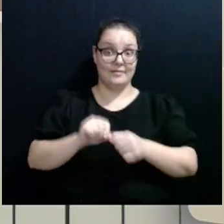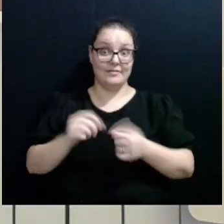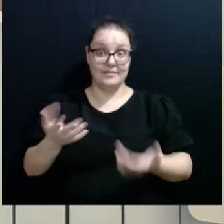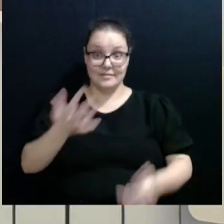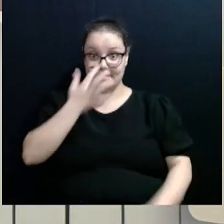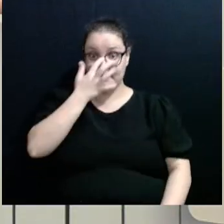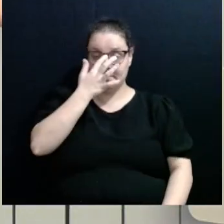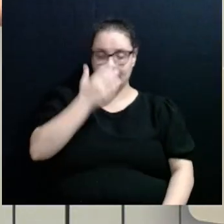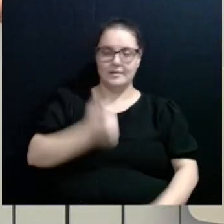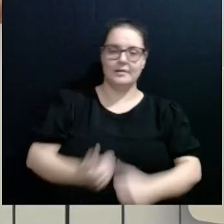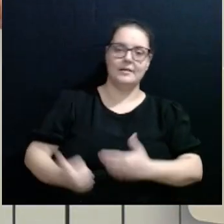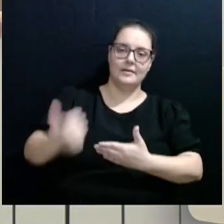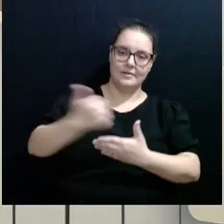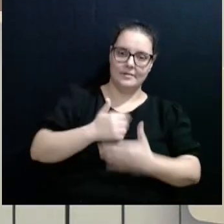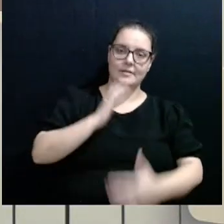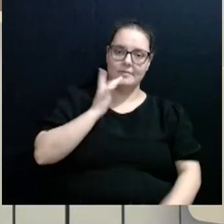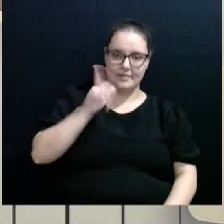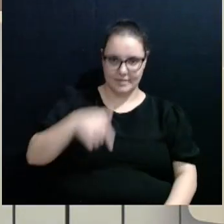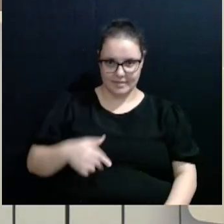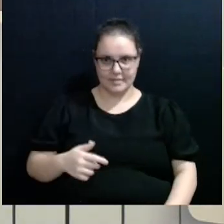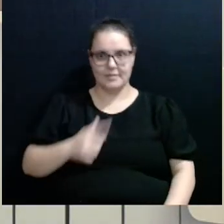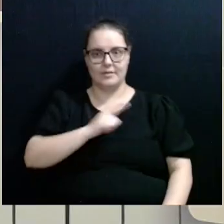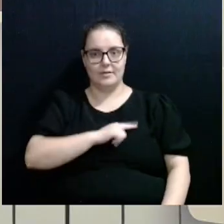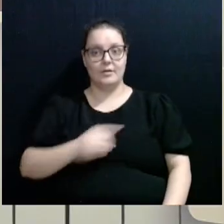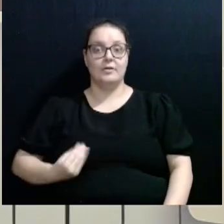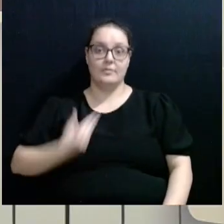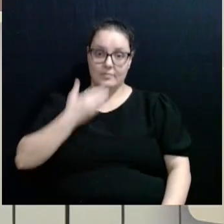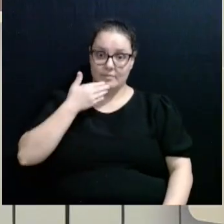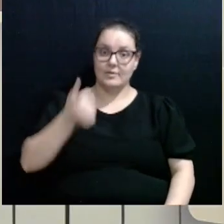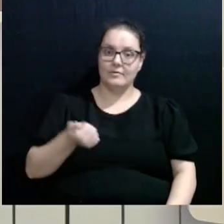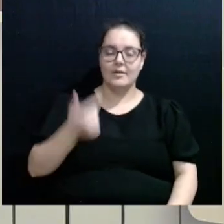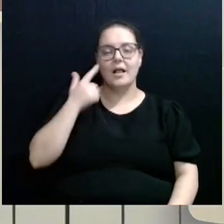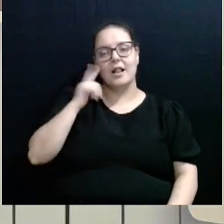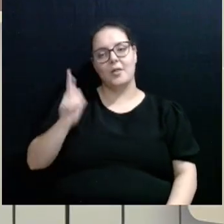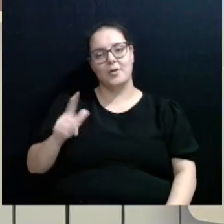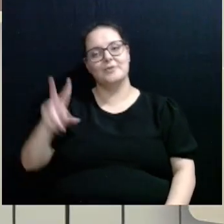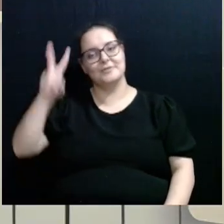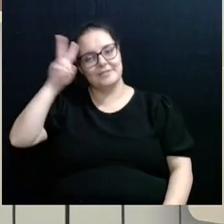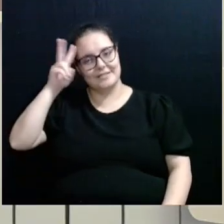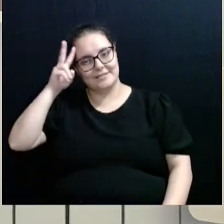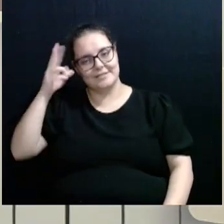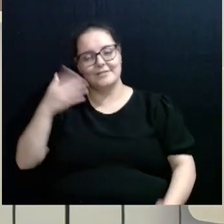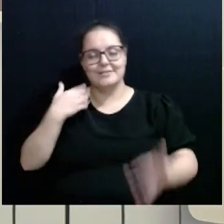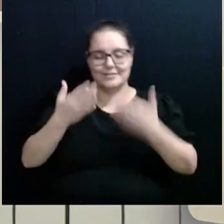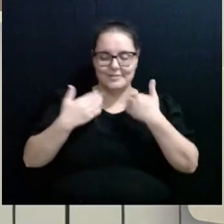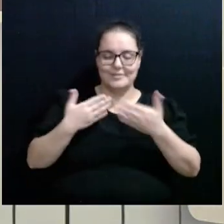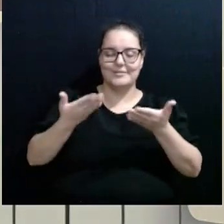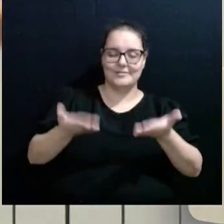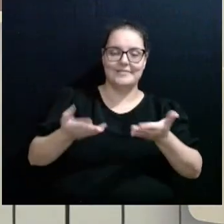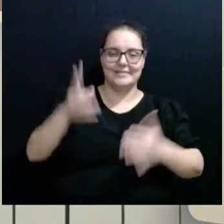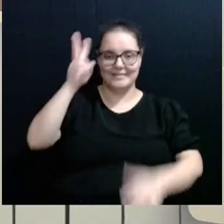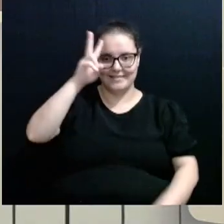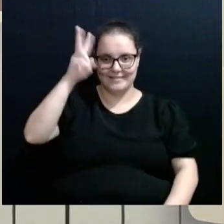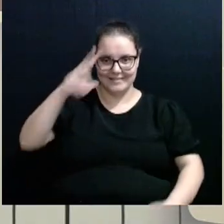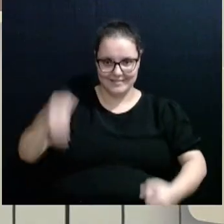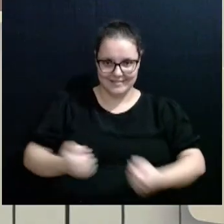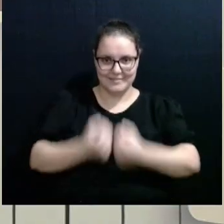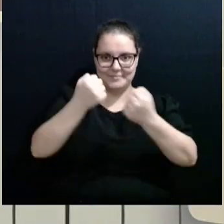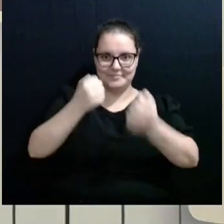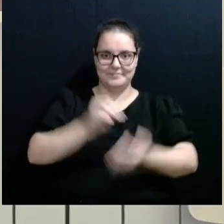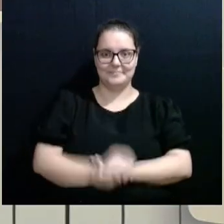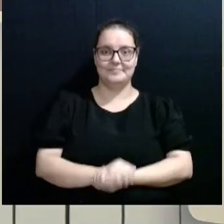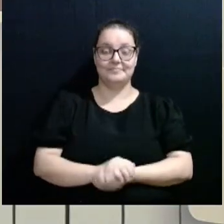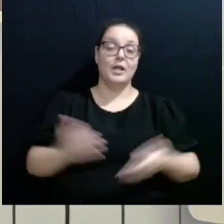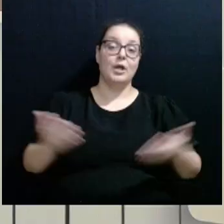do Guarani, vive uma fase melhor e claro que na segunda-feira a gente conta a história desta partida. Bom, e além